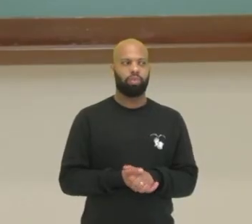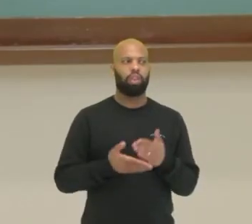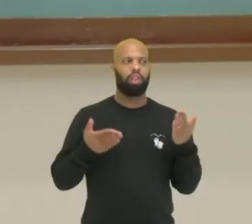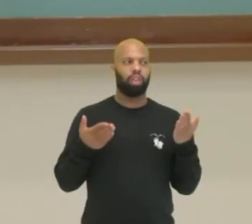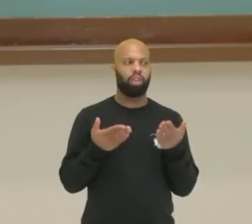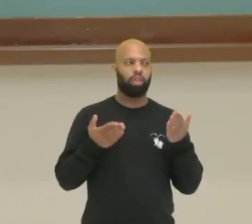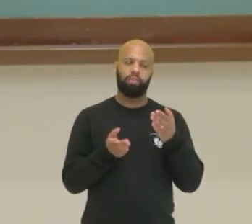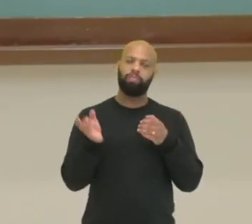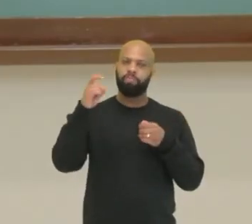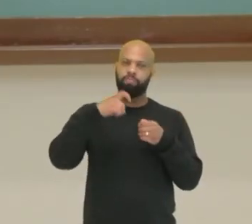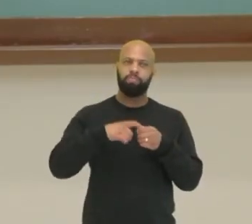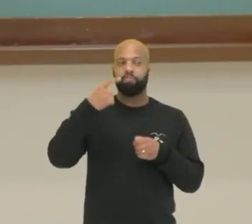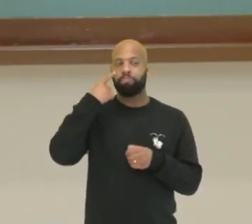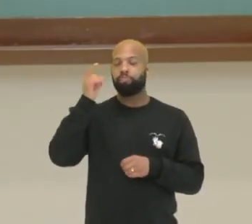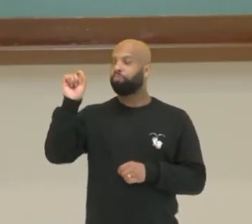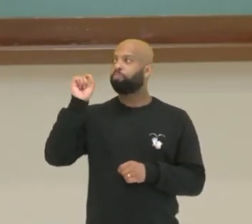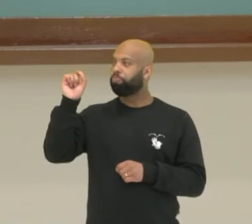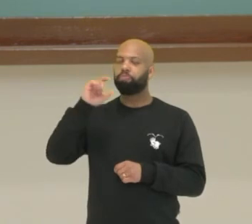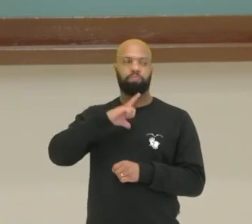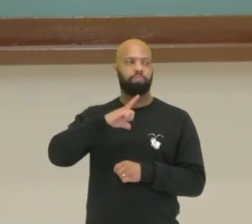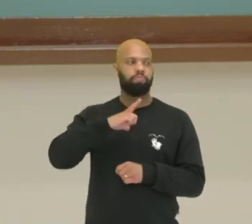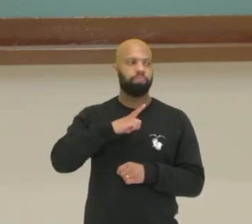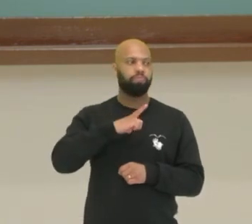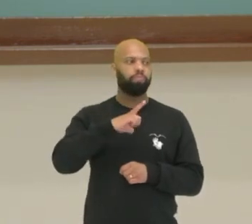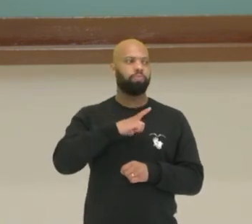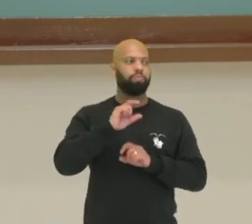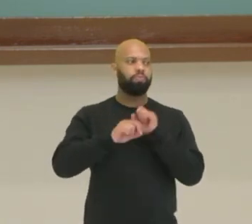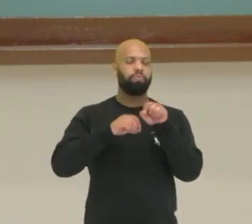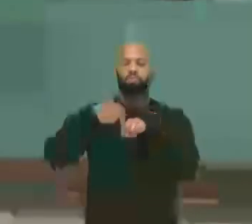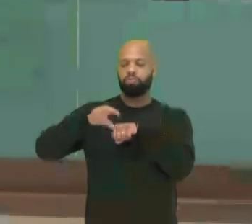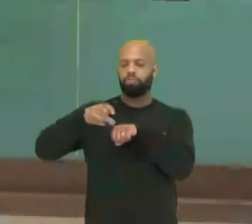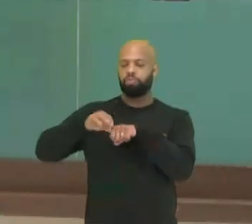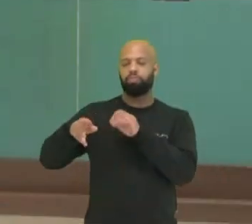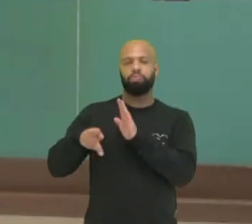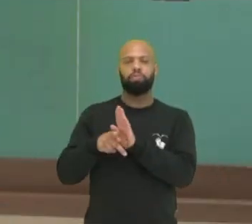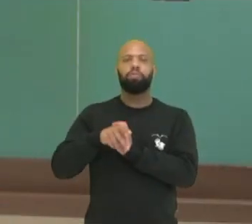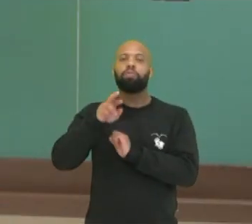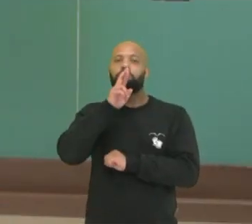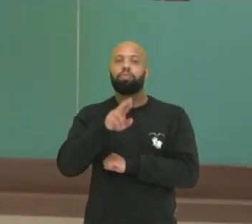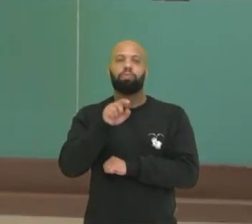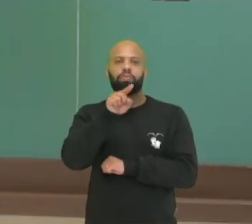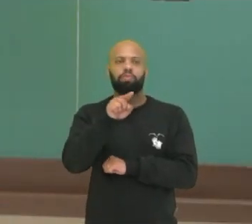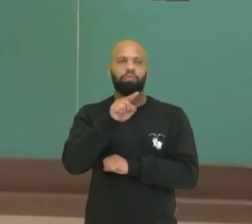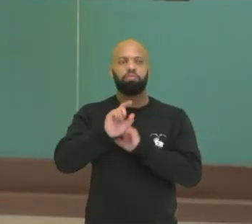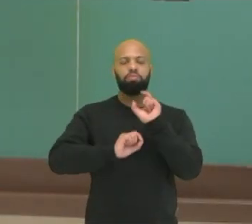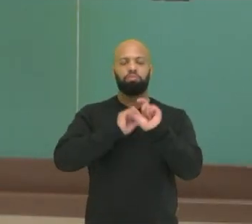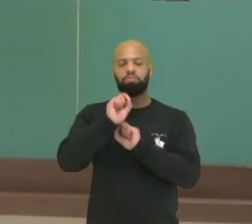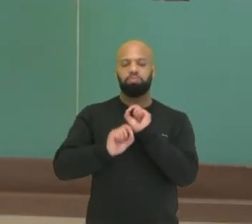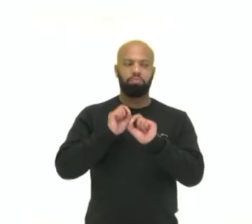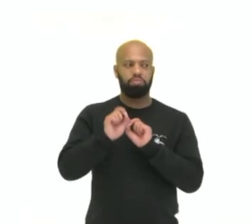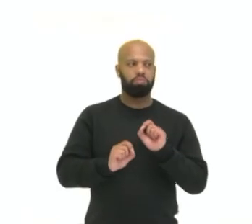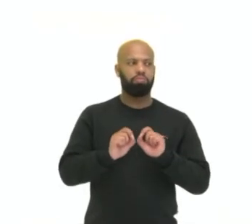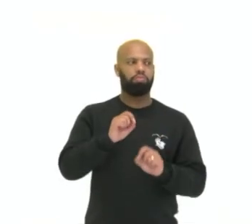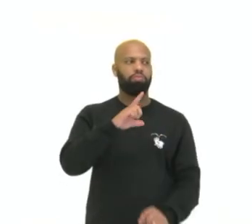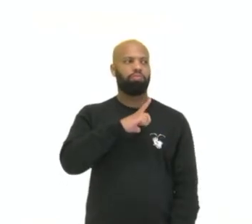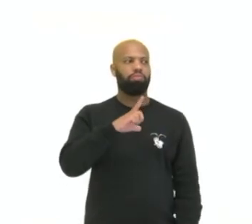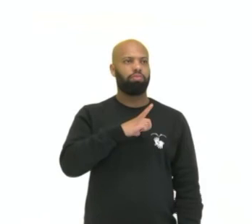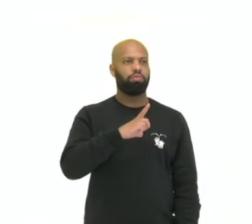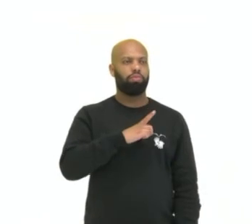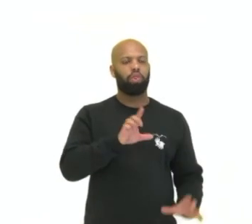Então, retornando, pessoal, observem aqui, né? Nós temos a sugestão de resposta para vocês, que consiste em afirmar que há